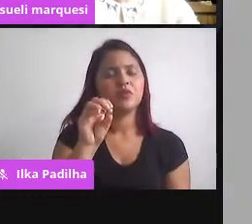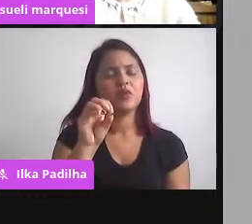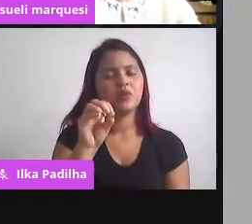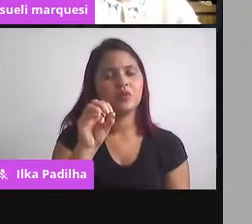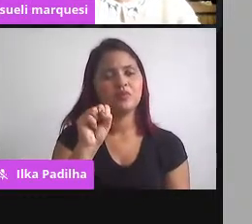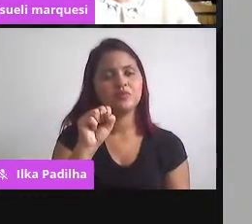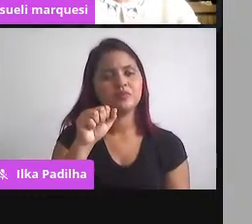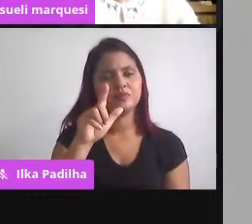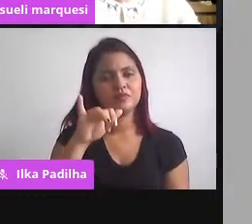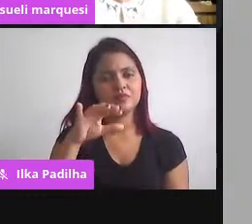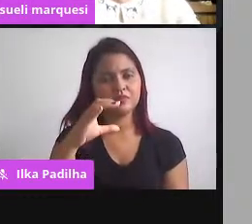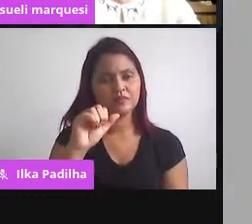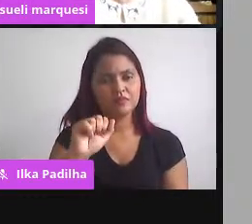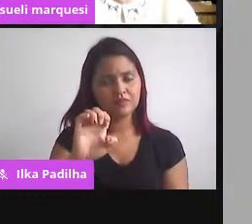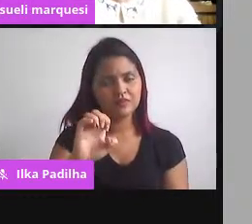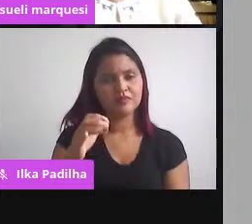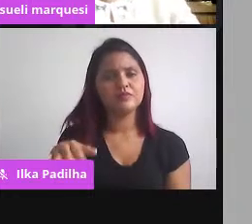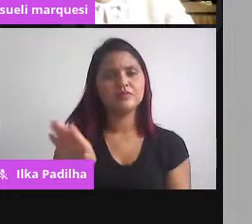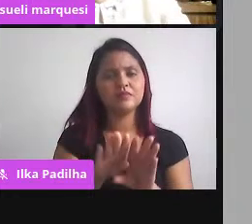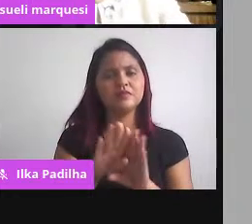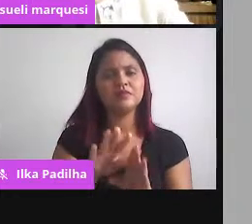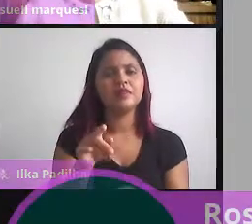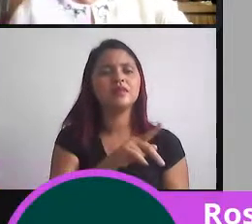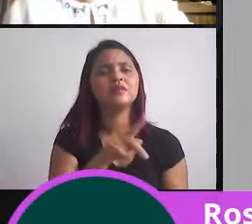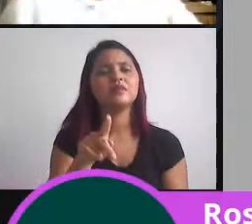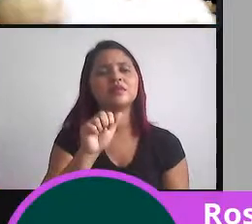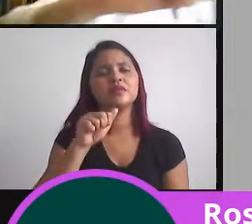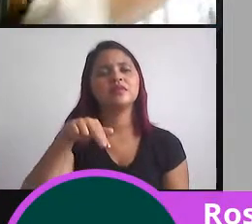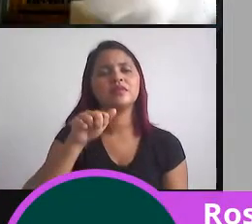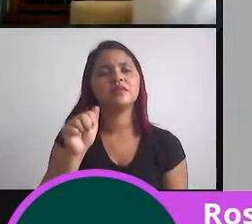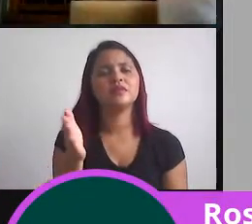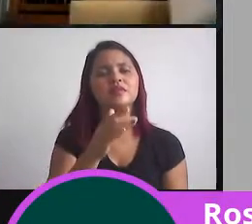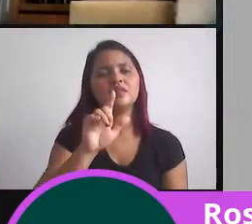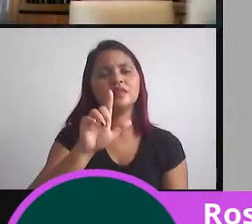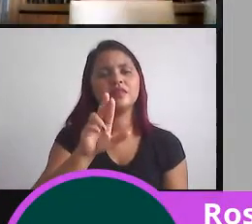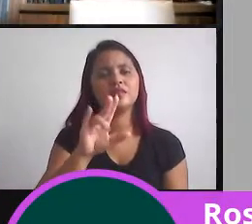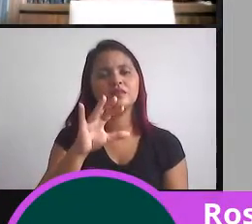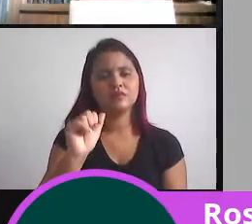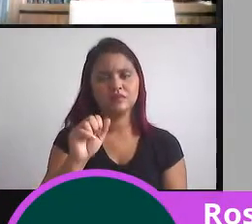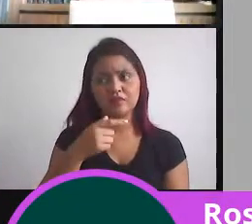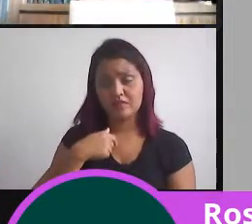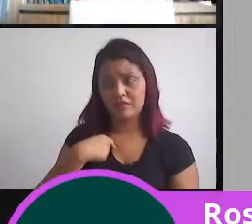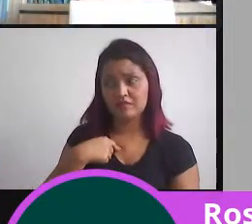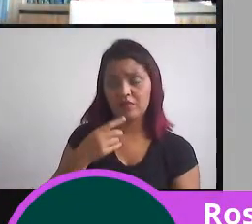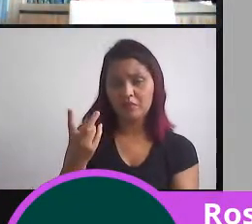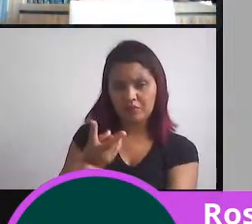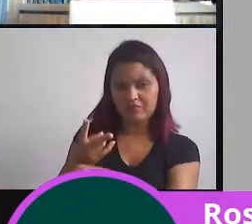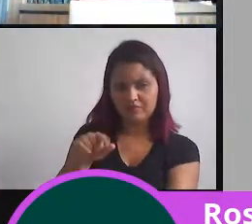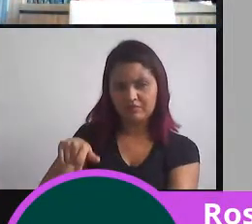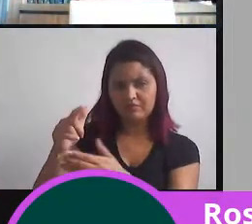que é um texto... Deixa eu até pegar aqui, que eu posso mostrar para vocês.